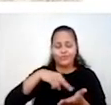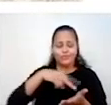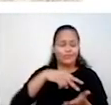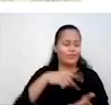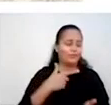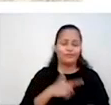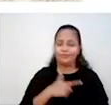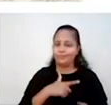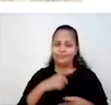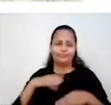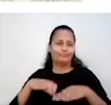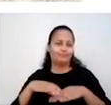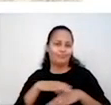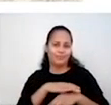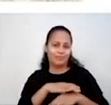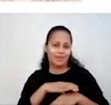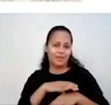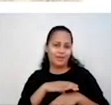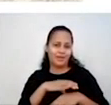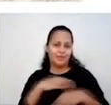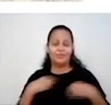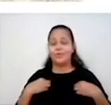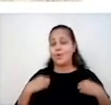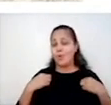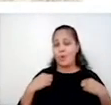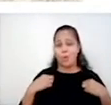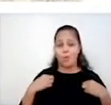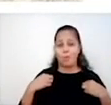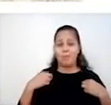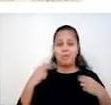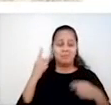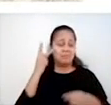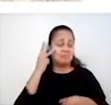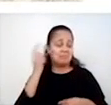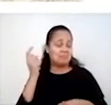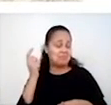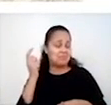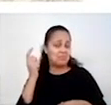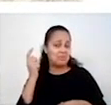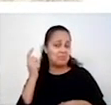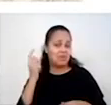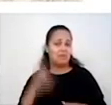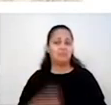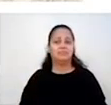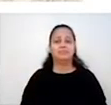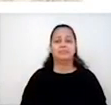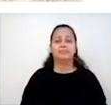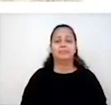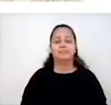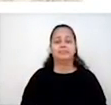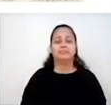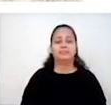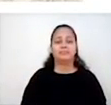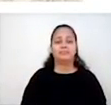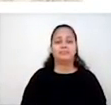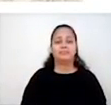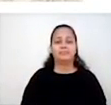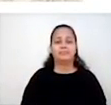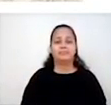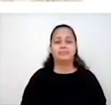e em camisas normais, trajes sem casaco, roupas